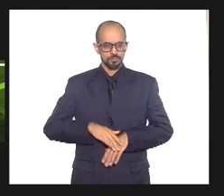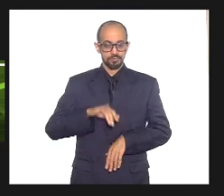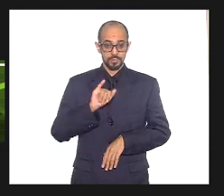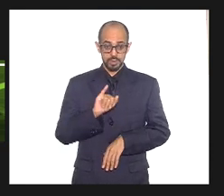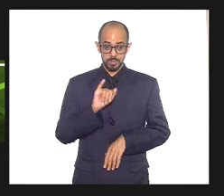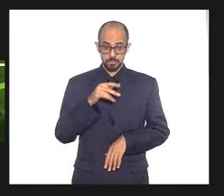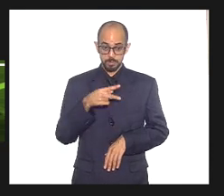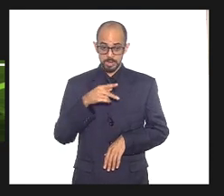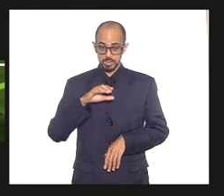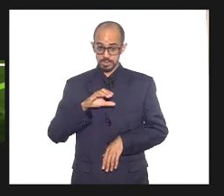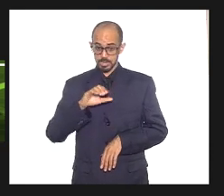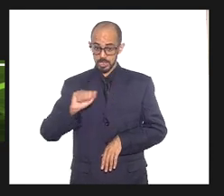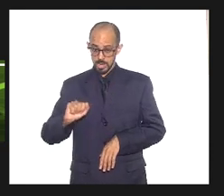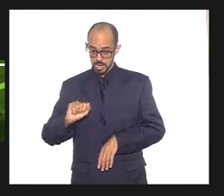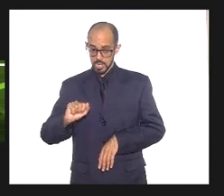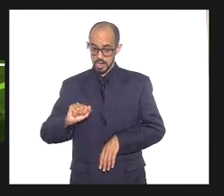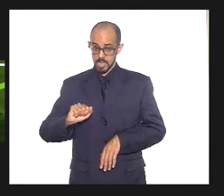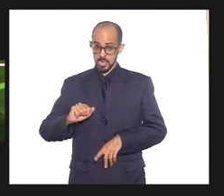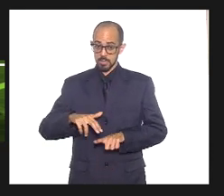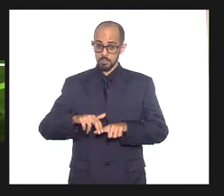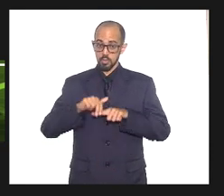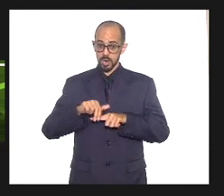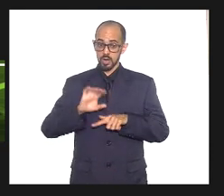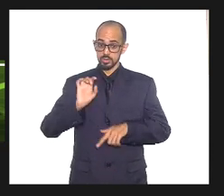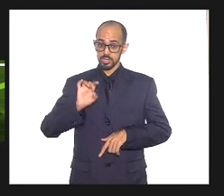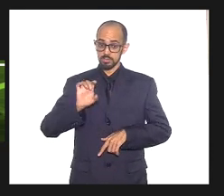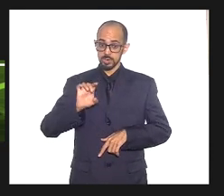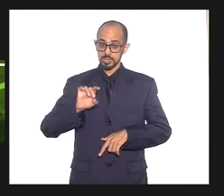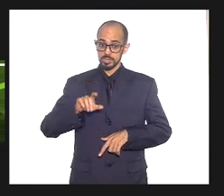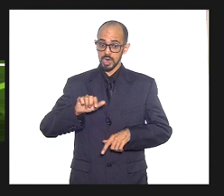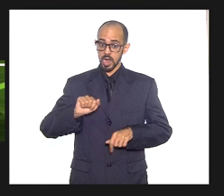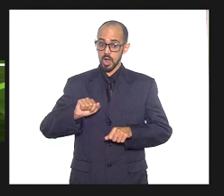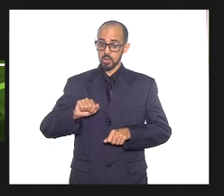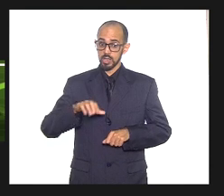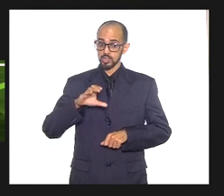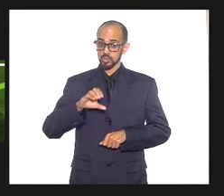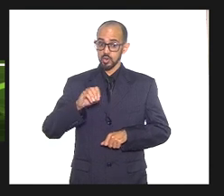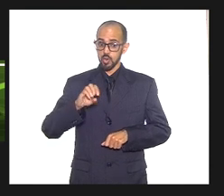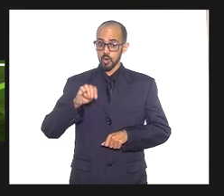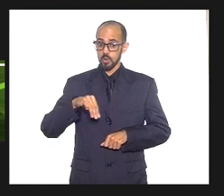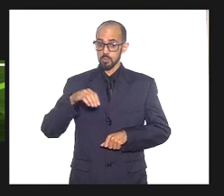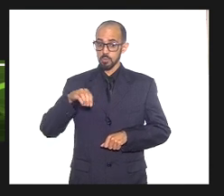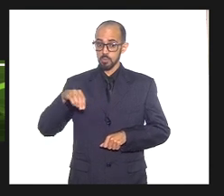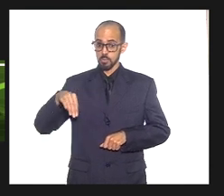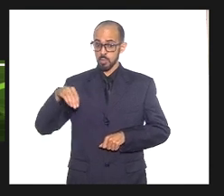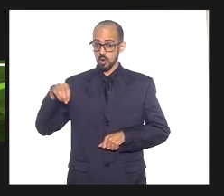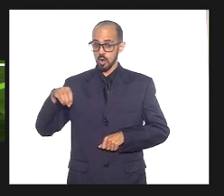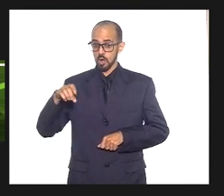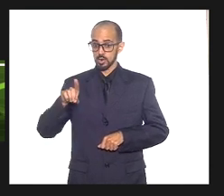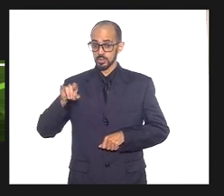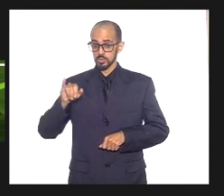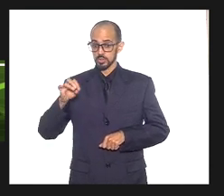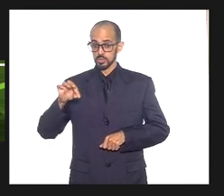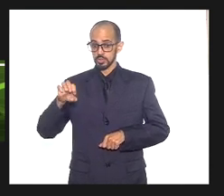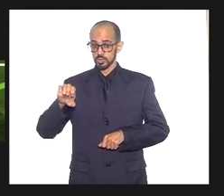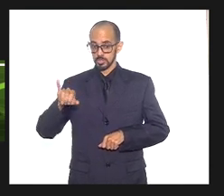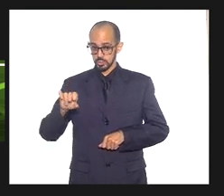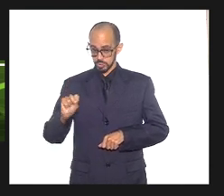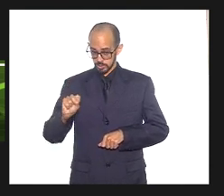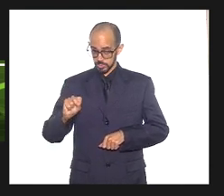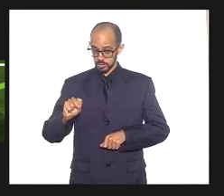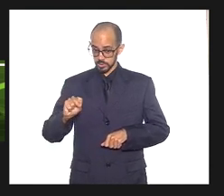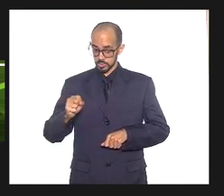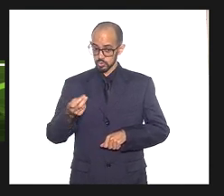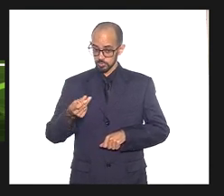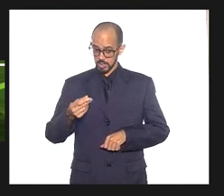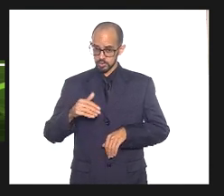função especialmente das commodities, né, e os preços dos produtos vem aumentando. Então, a